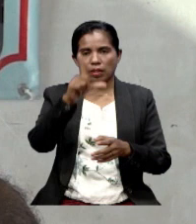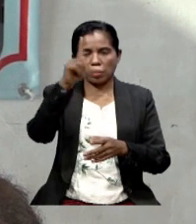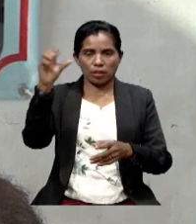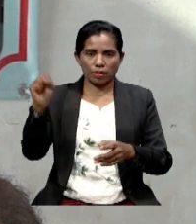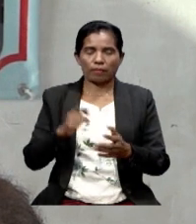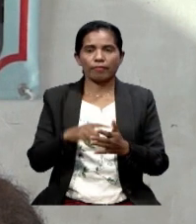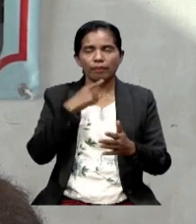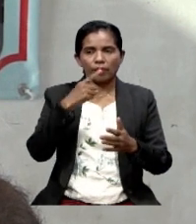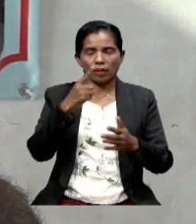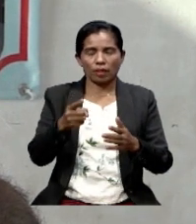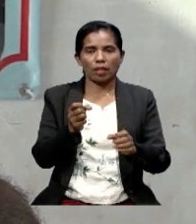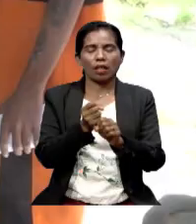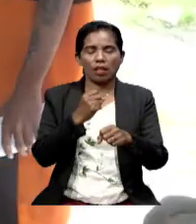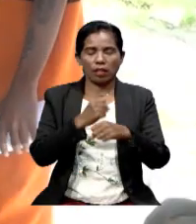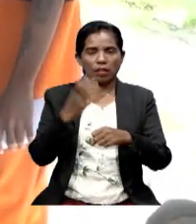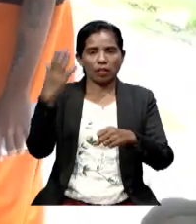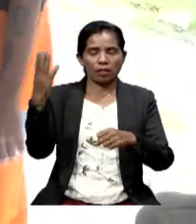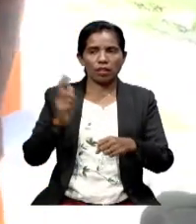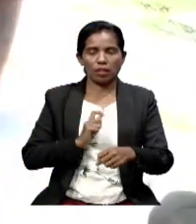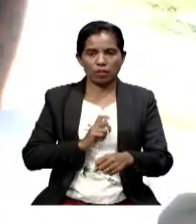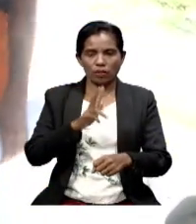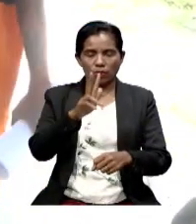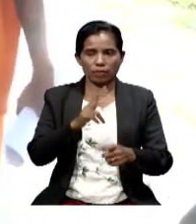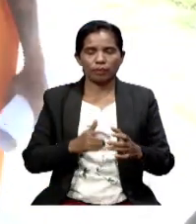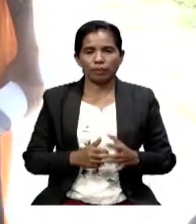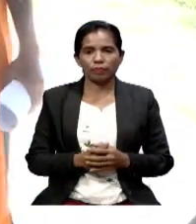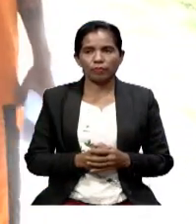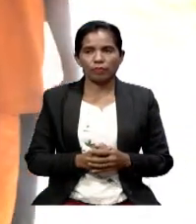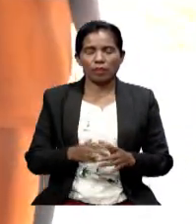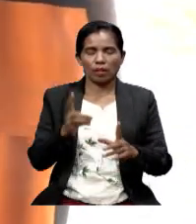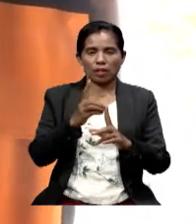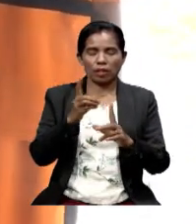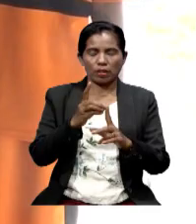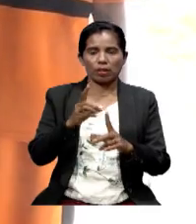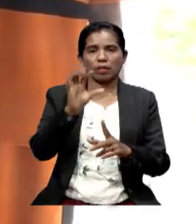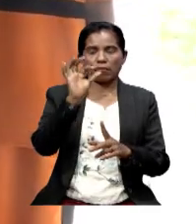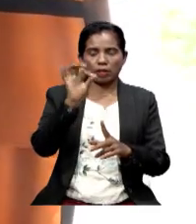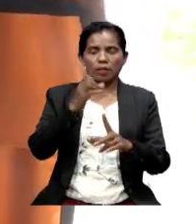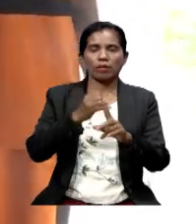dano agravado ne, acontece e a areta se tolo. Dia 9 de